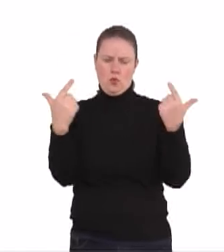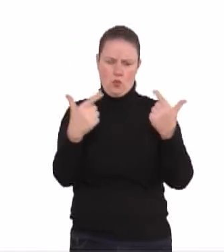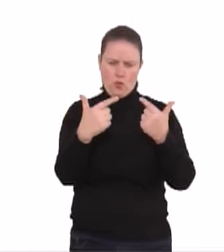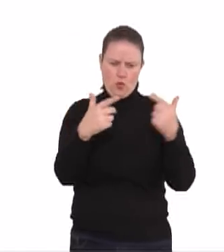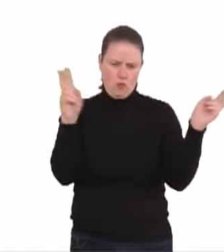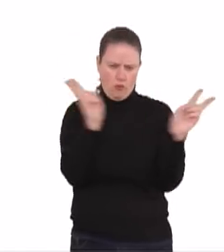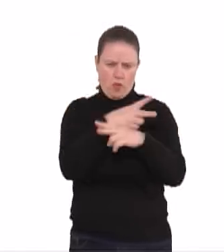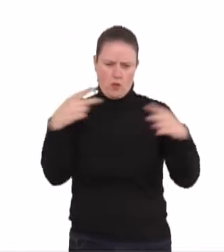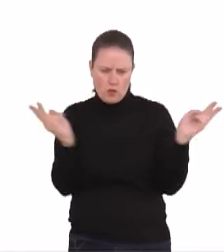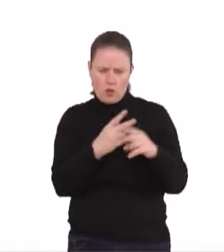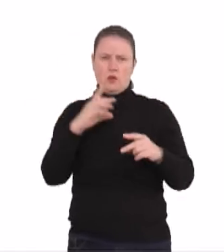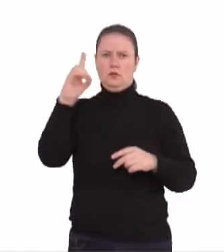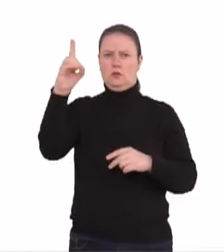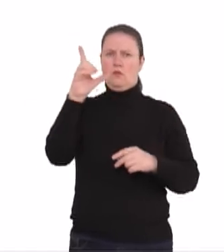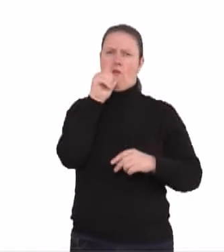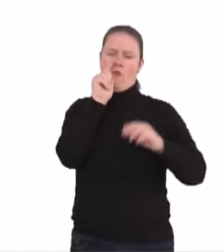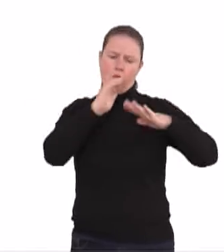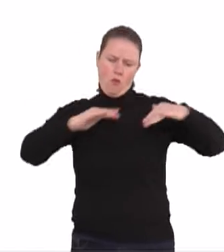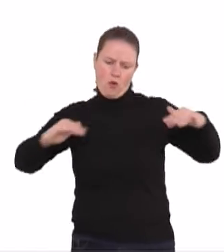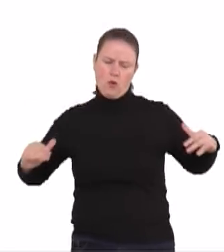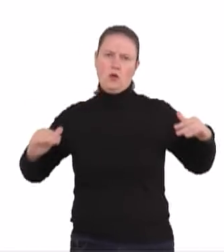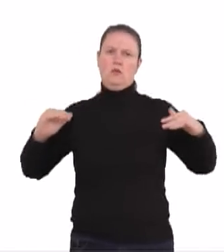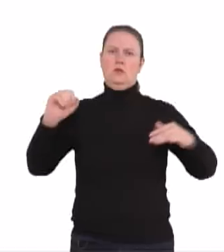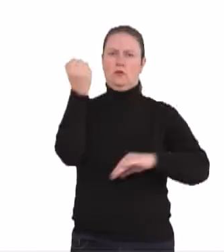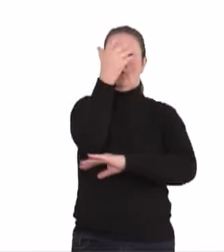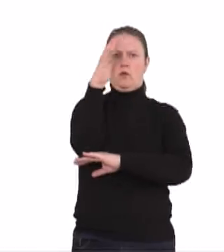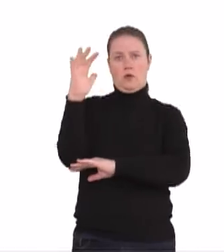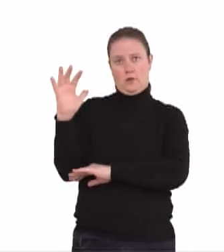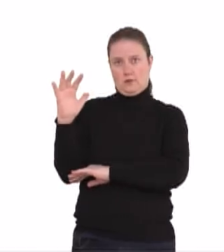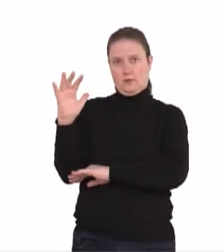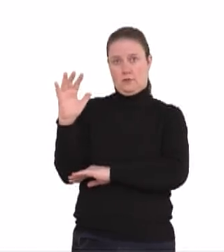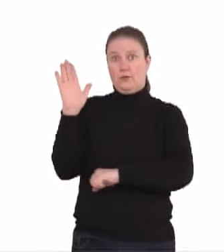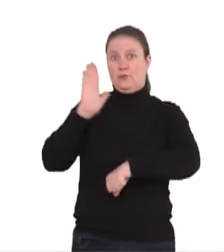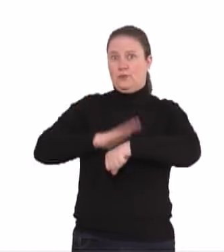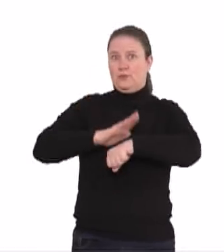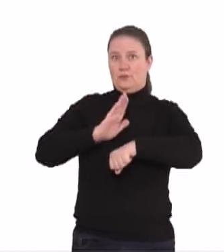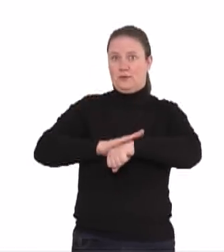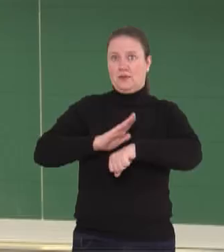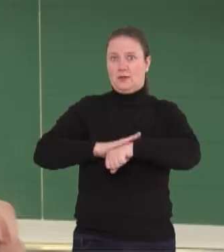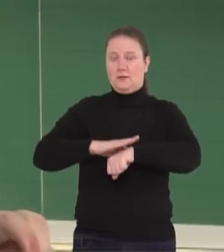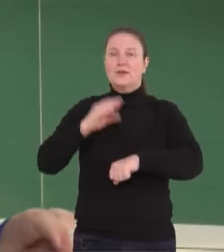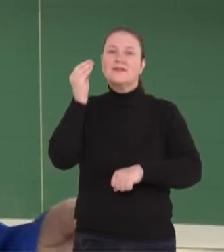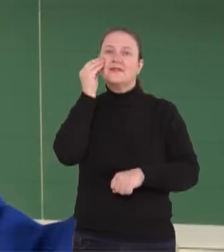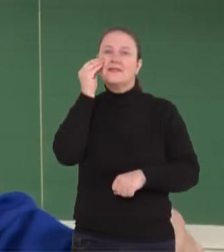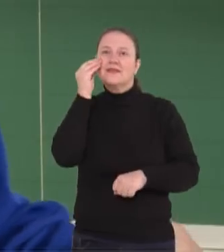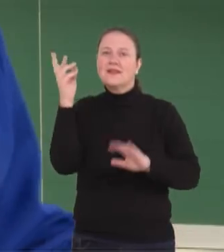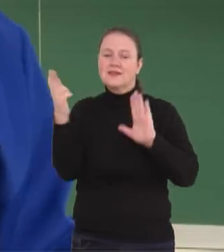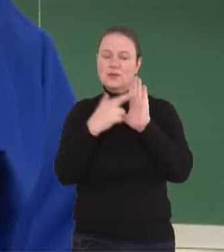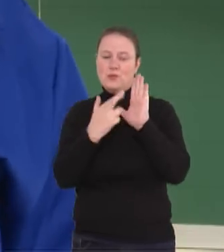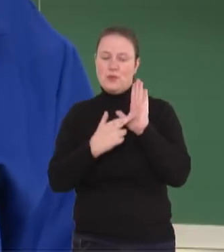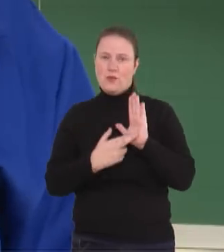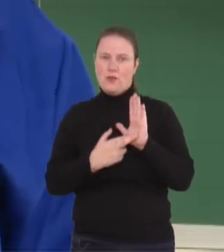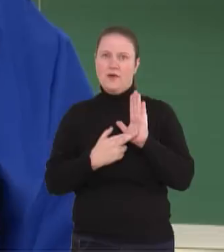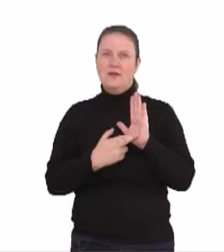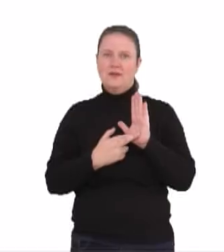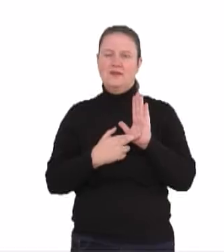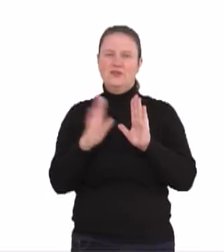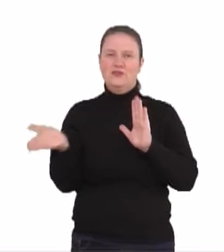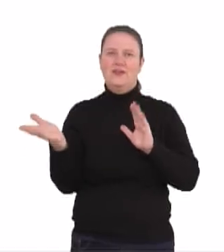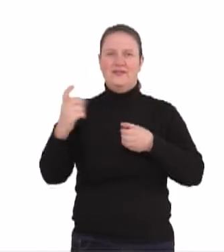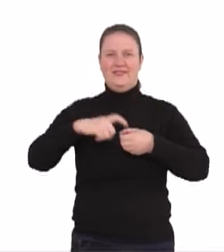Deus das florestas, Pai do céu ou Mãe da terra. Um tempinho para vocês tentar fazer a relação entre as colunas.